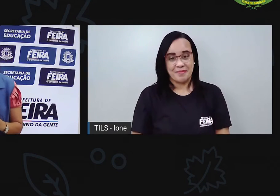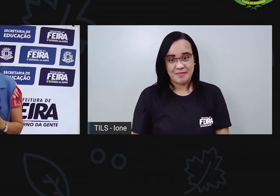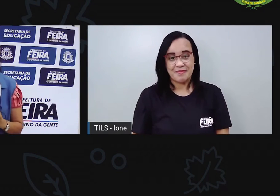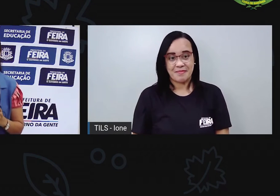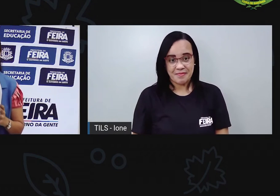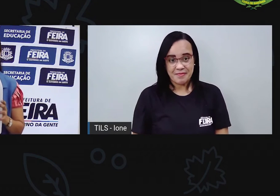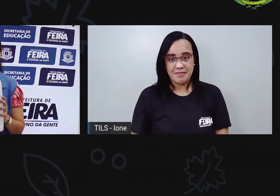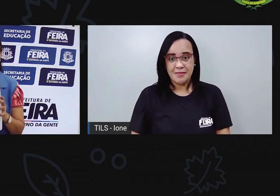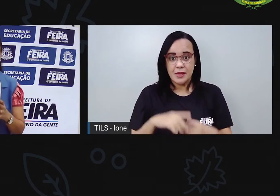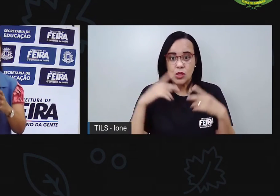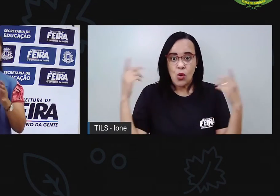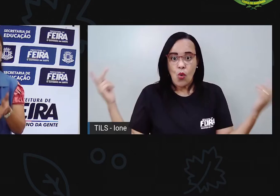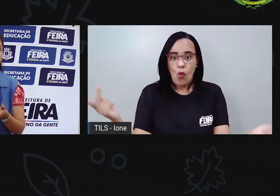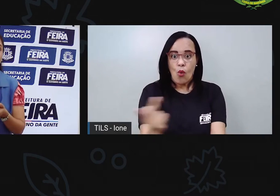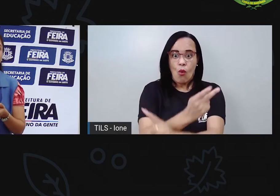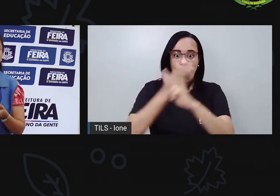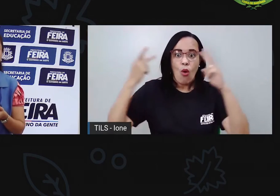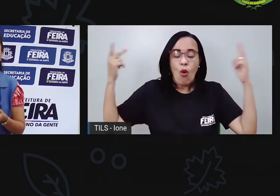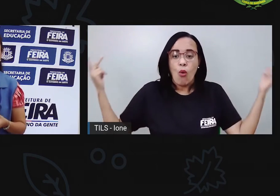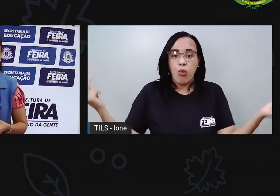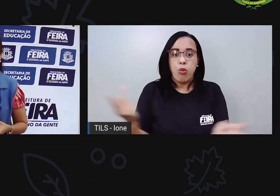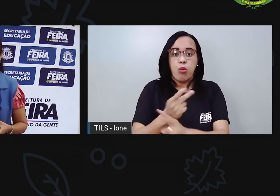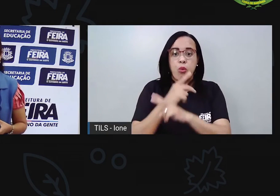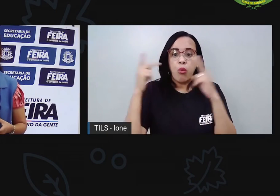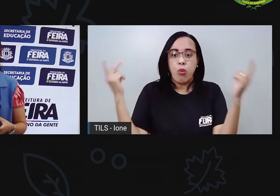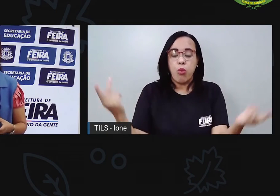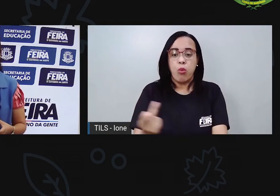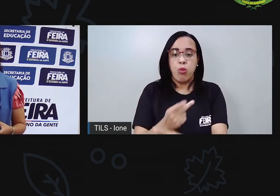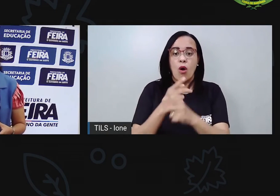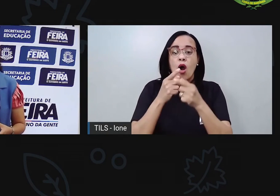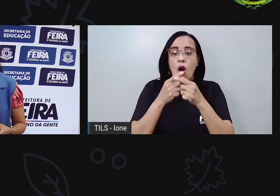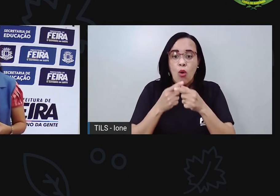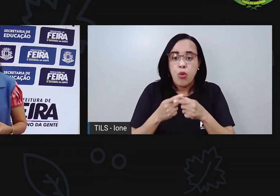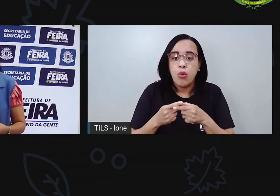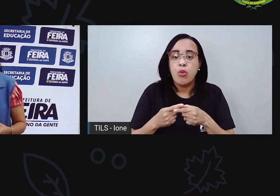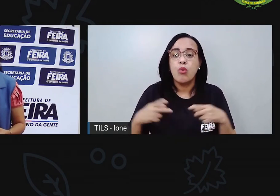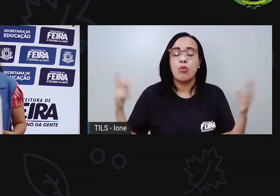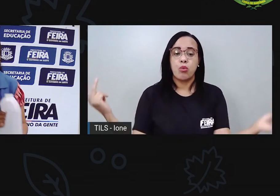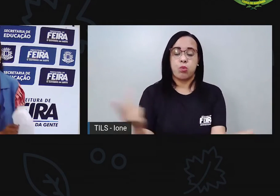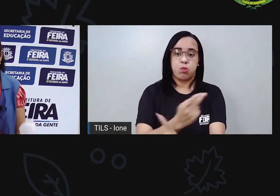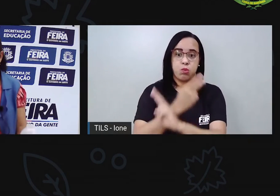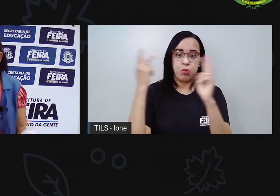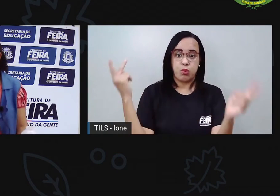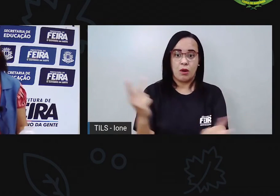o som do vento uma vasilha comprida e